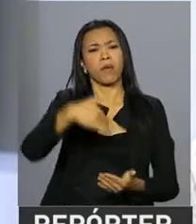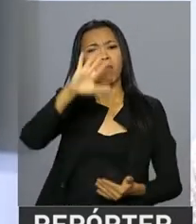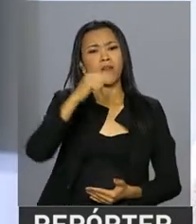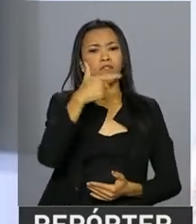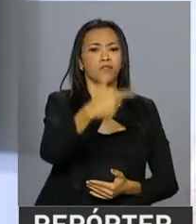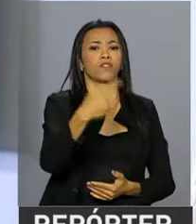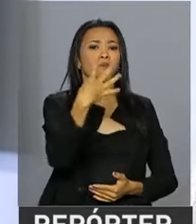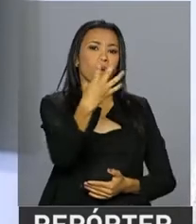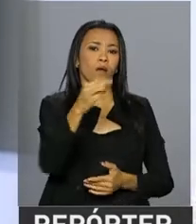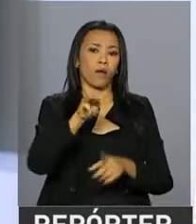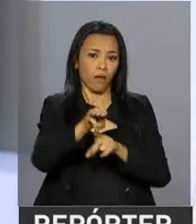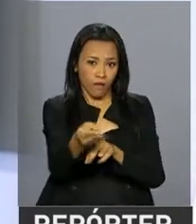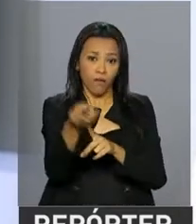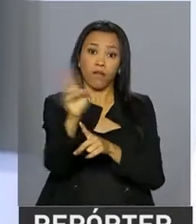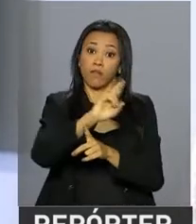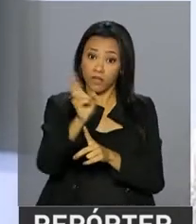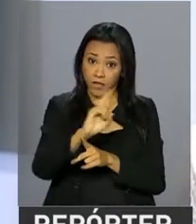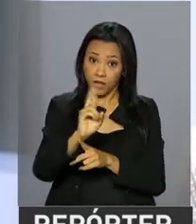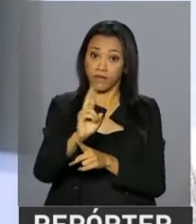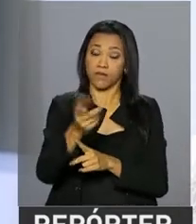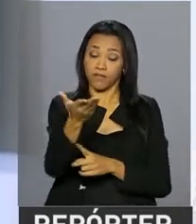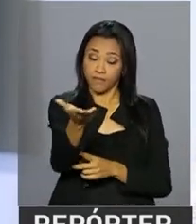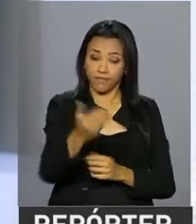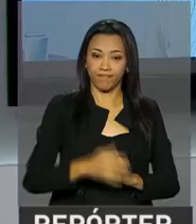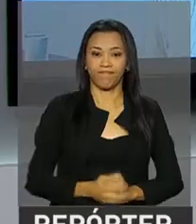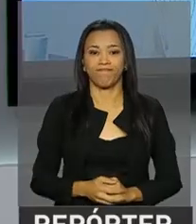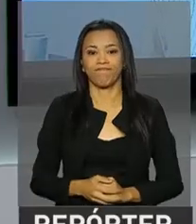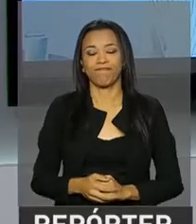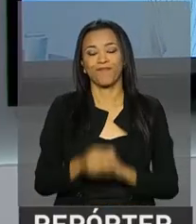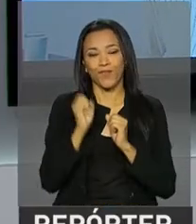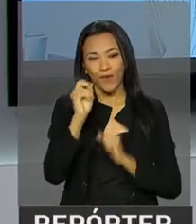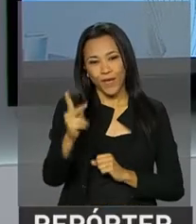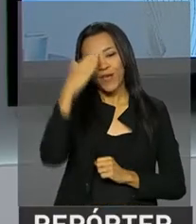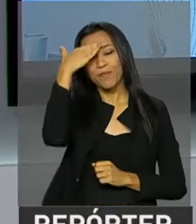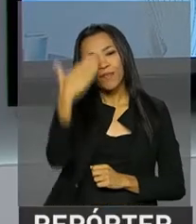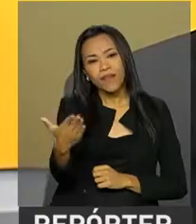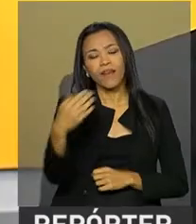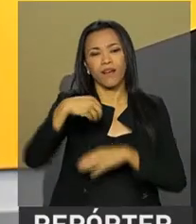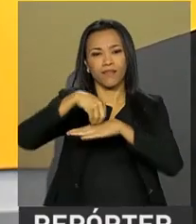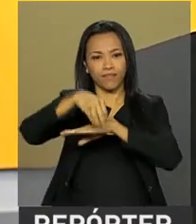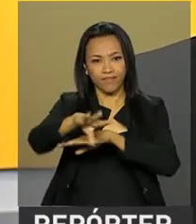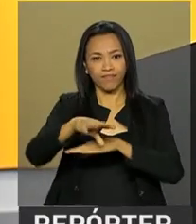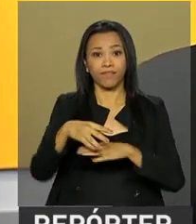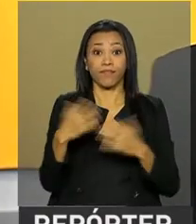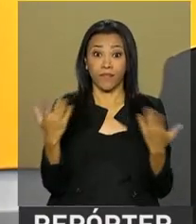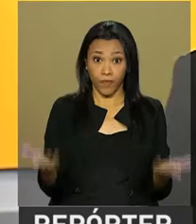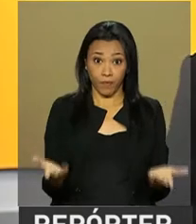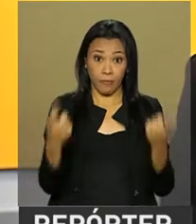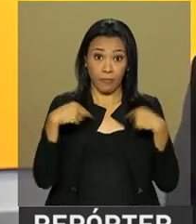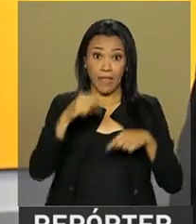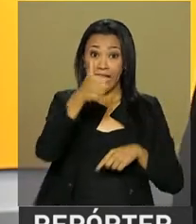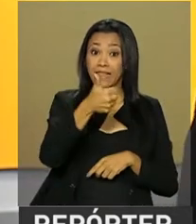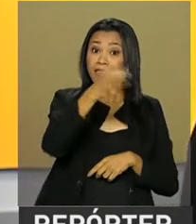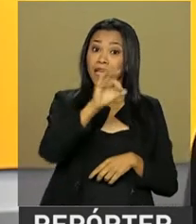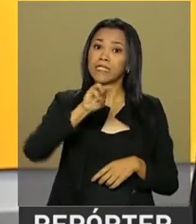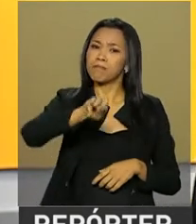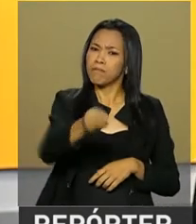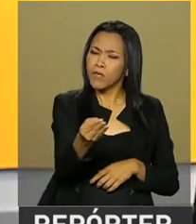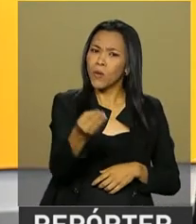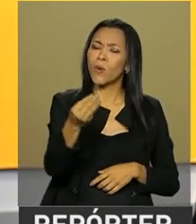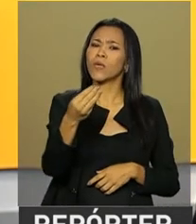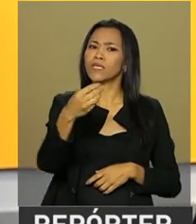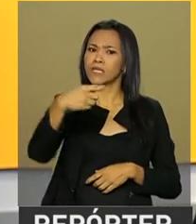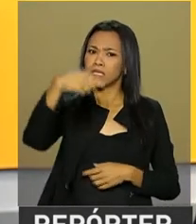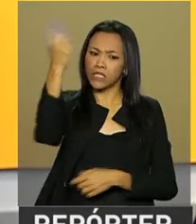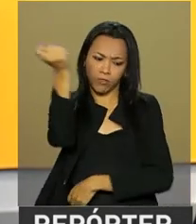bilhões de reais aos beneficiários é com você leandro toques obrigado pelas suas informações olha 10 milhões de doses